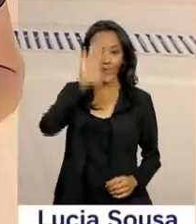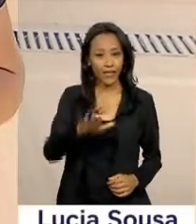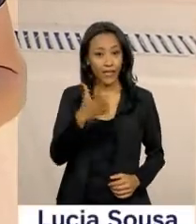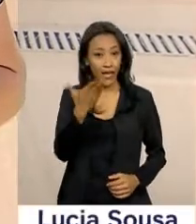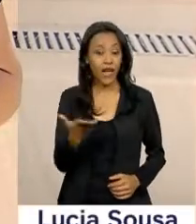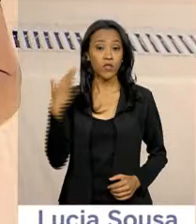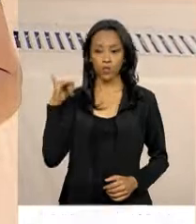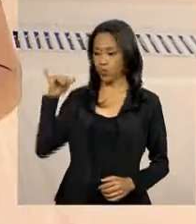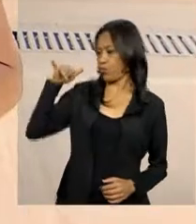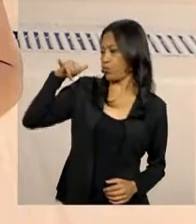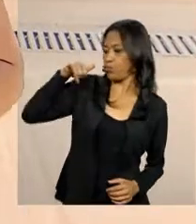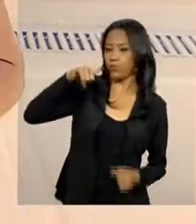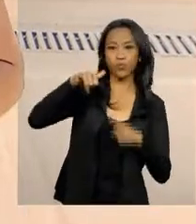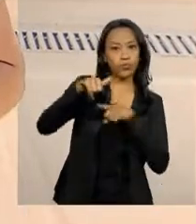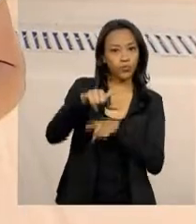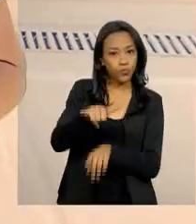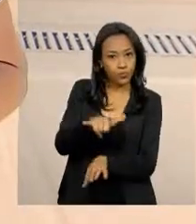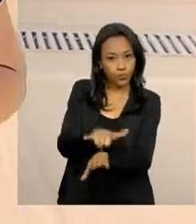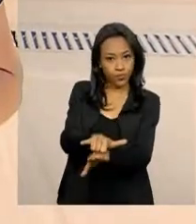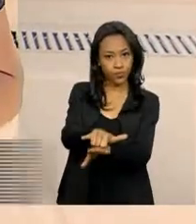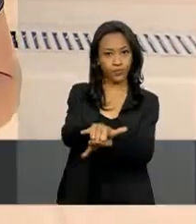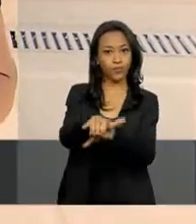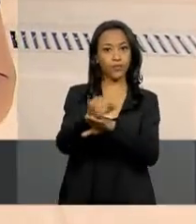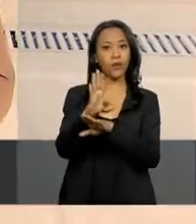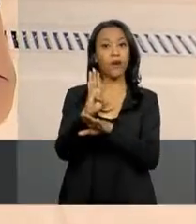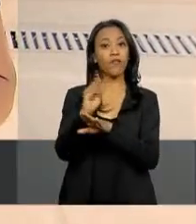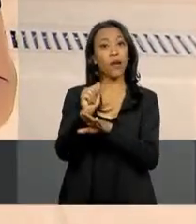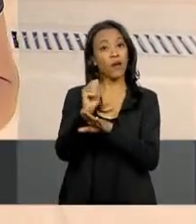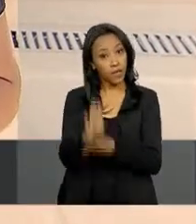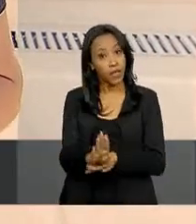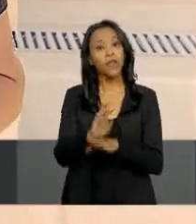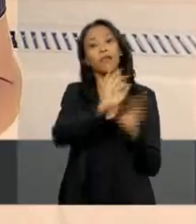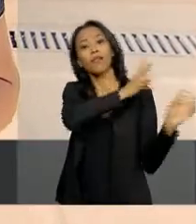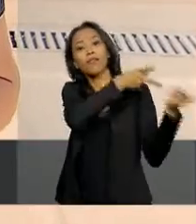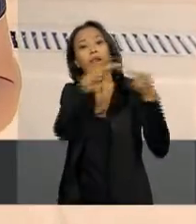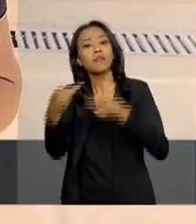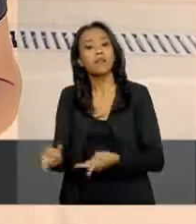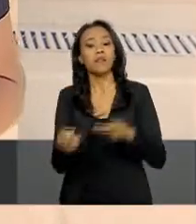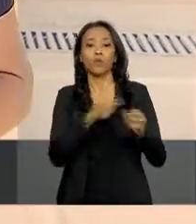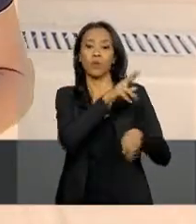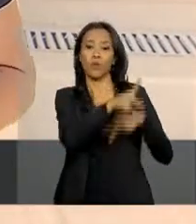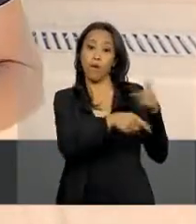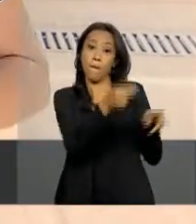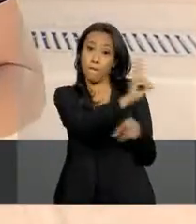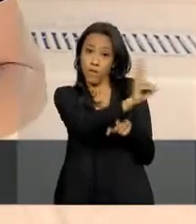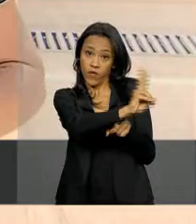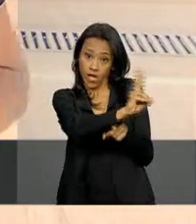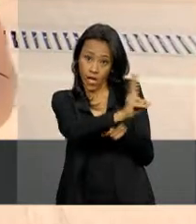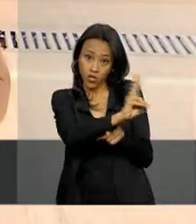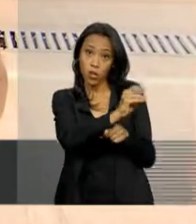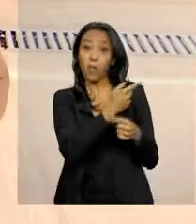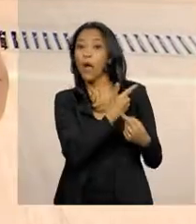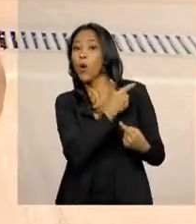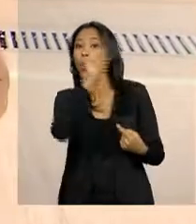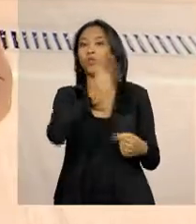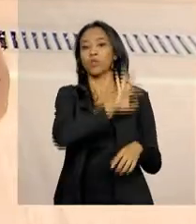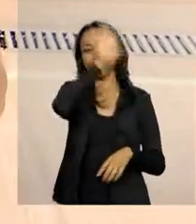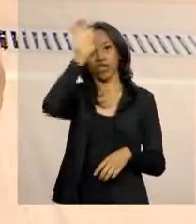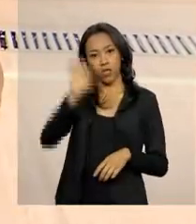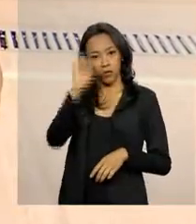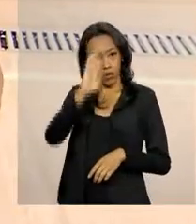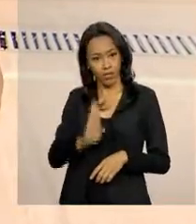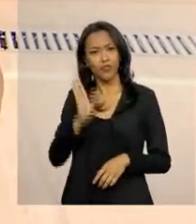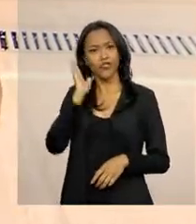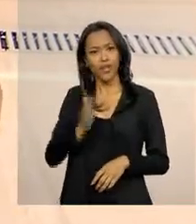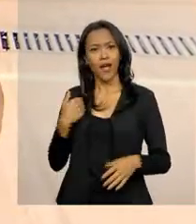tarde, o avião da Força Aérea Brasileira, que está fazendo a transferência dos imigrantes venezuelanos de Roraima para outros estados do país,